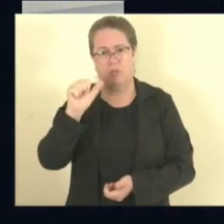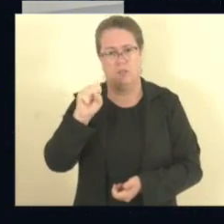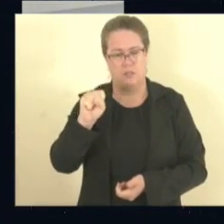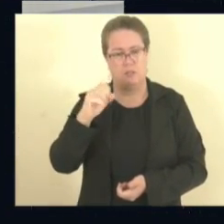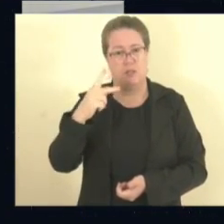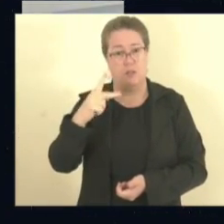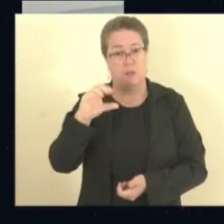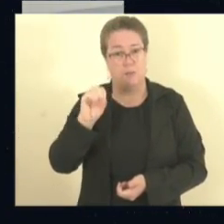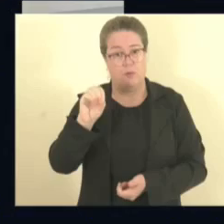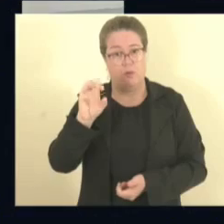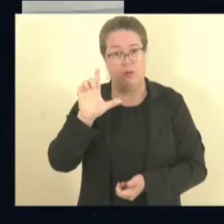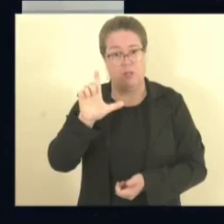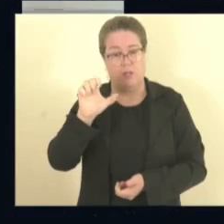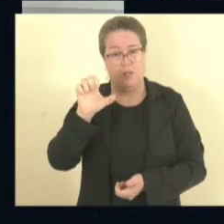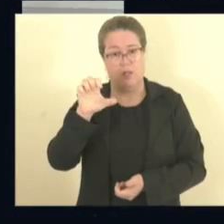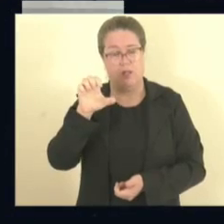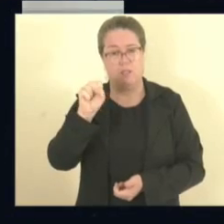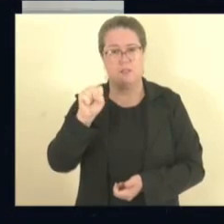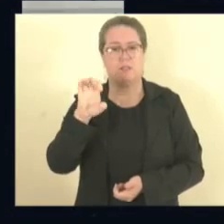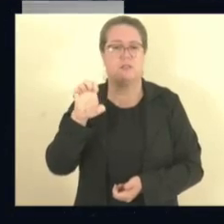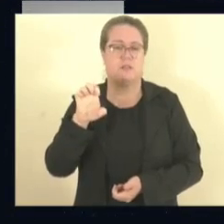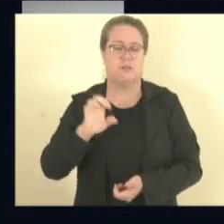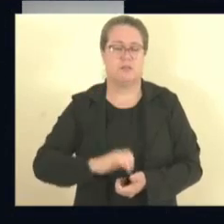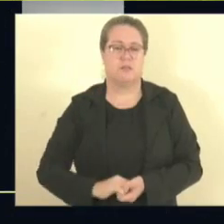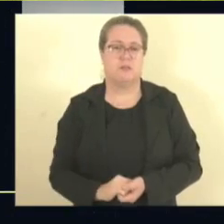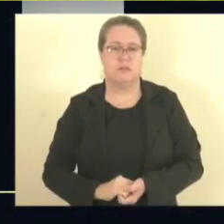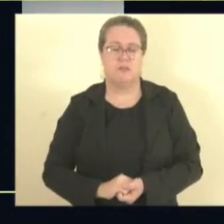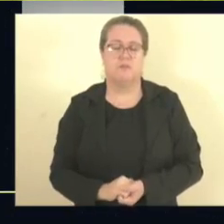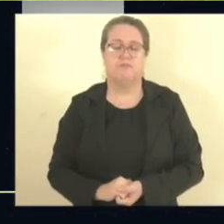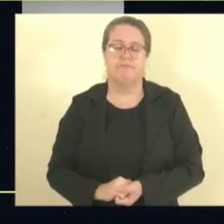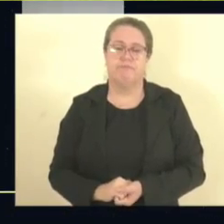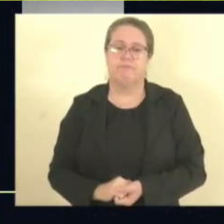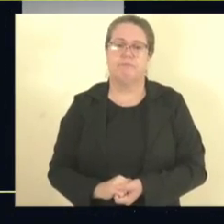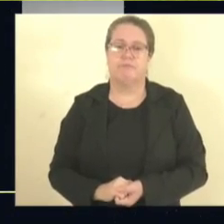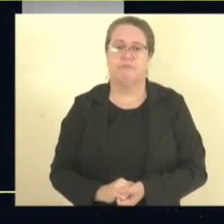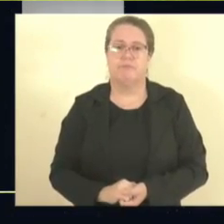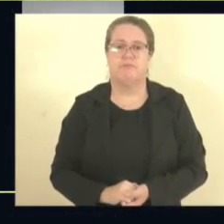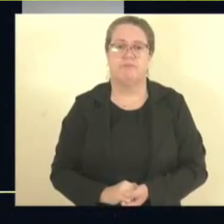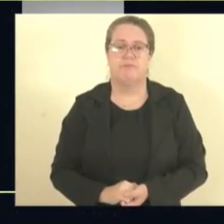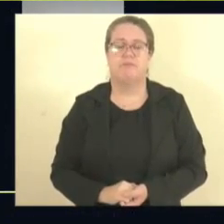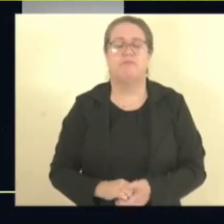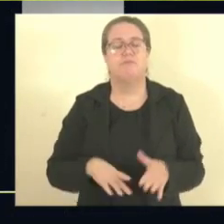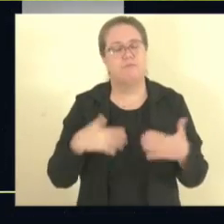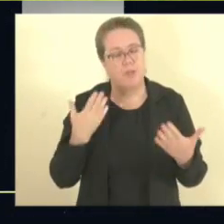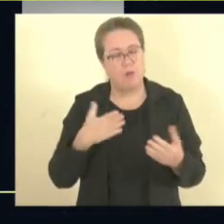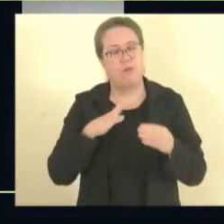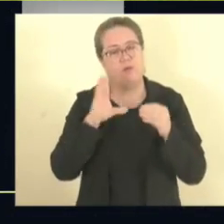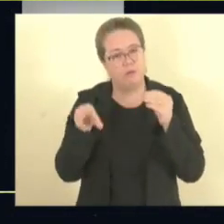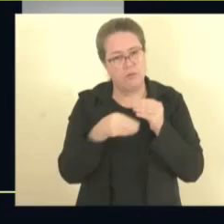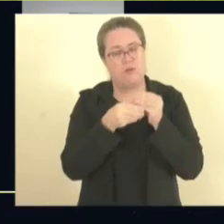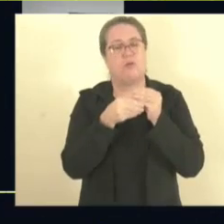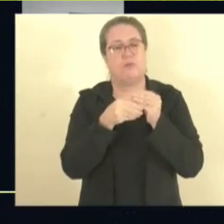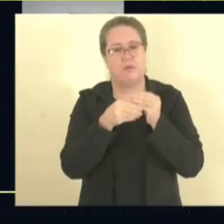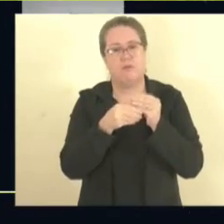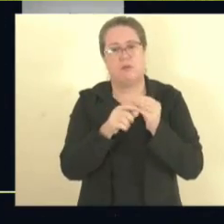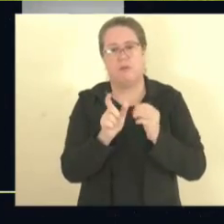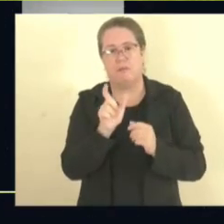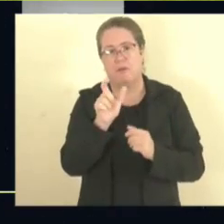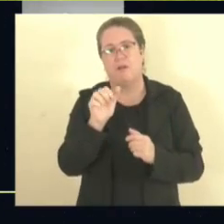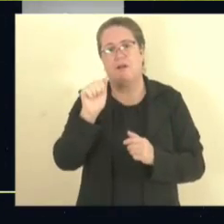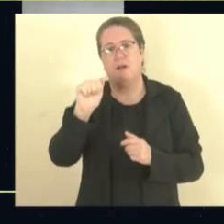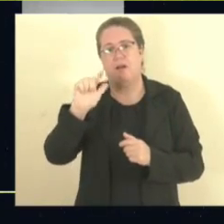Ok. Deputado Lucas Polese. É, reforço aí as palavras do Alcântaro, menor taxa